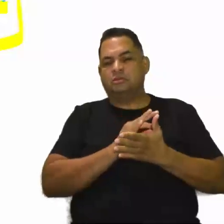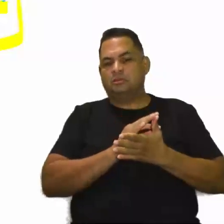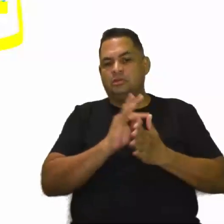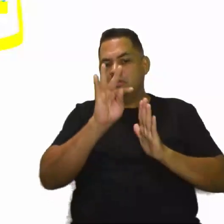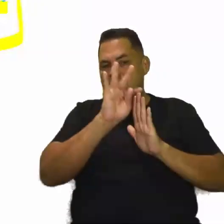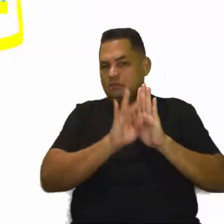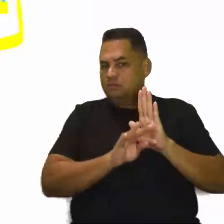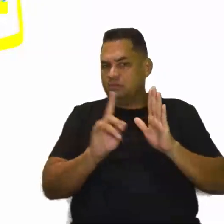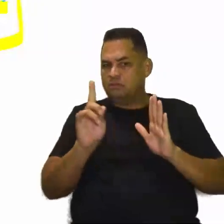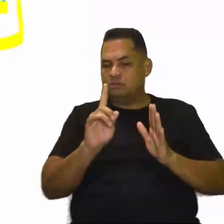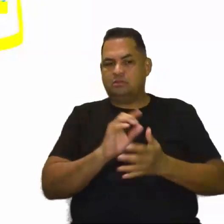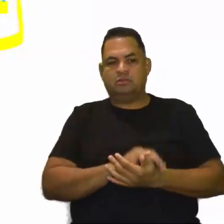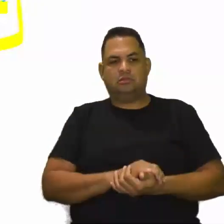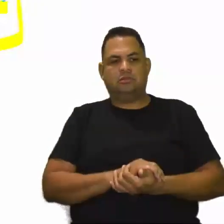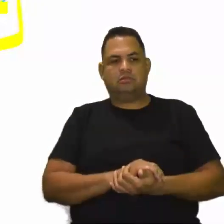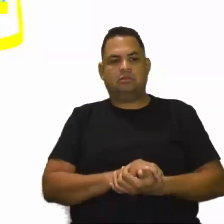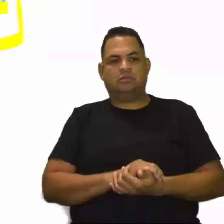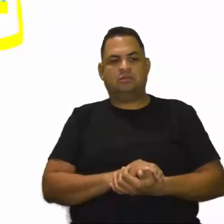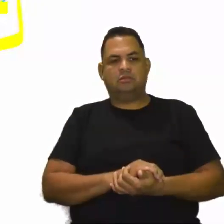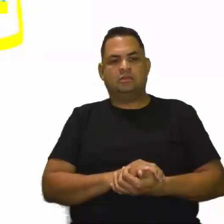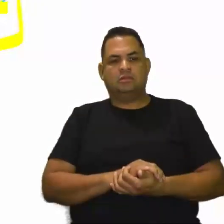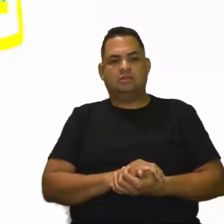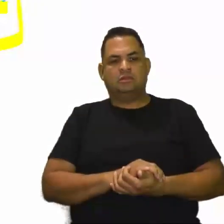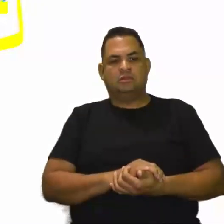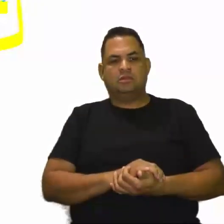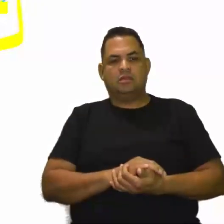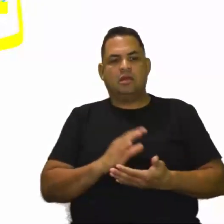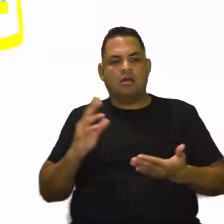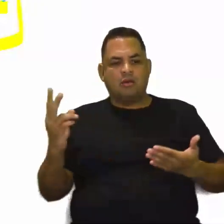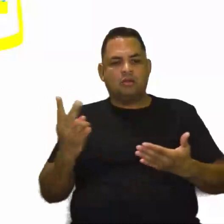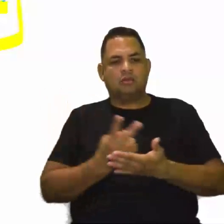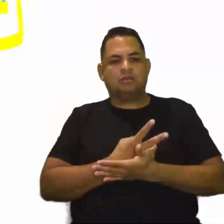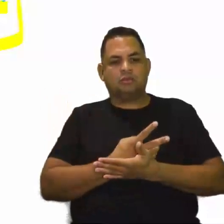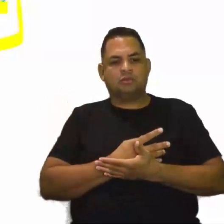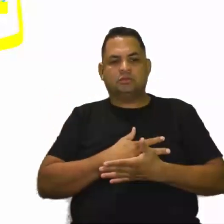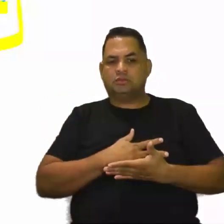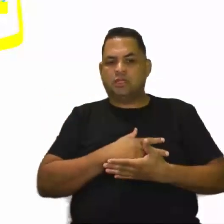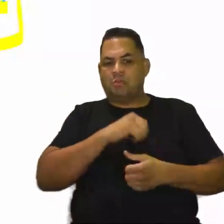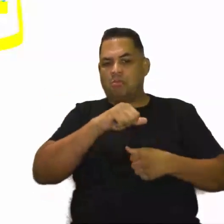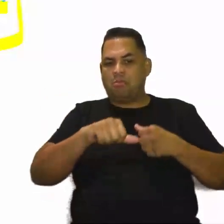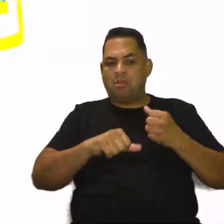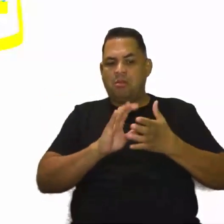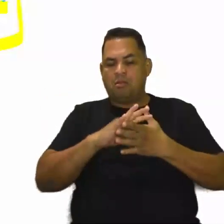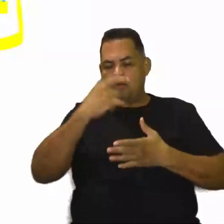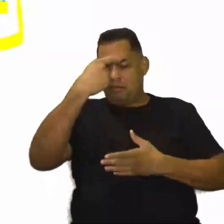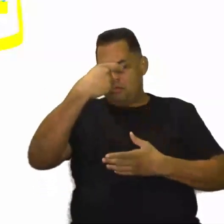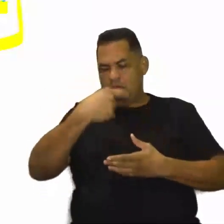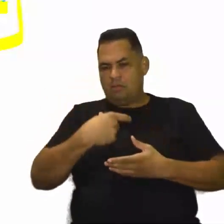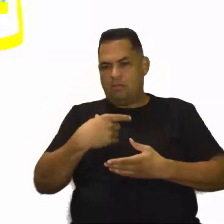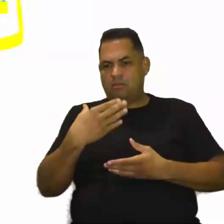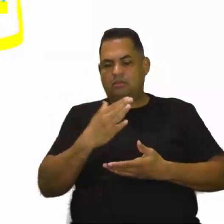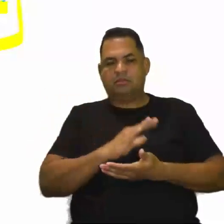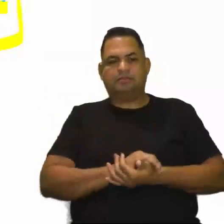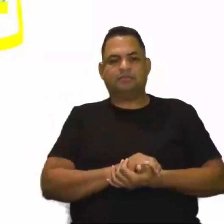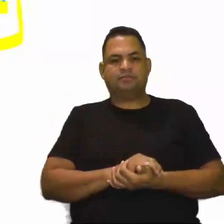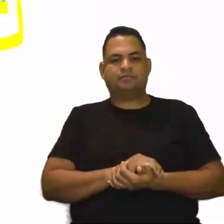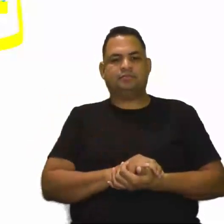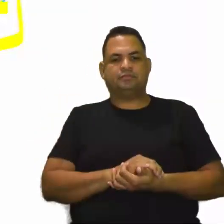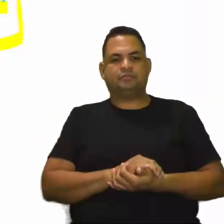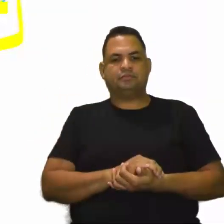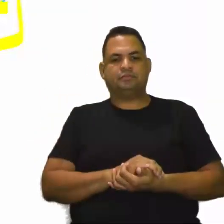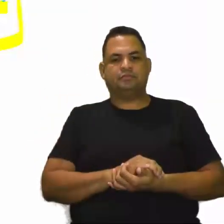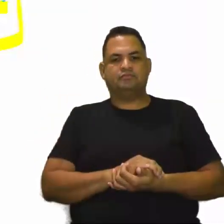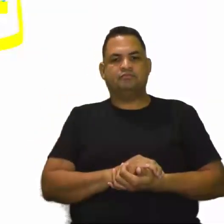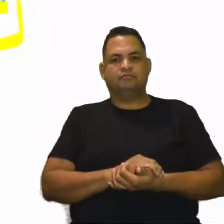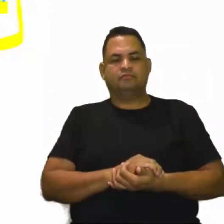não é o que nós estamos procurando. Provoca modificações na aparência? Também, né? Mas não é isso que o texto ressalta,